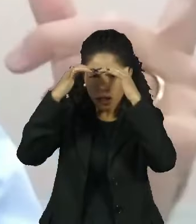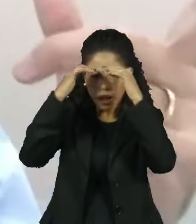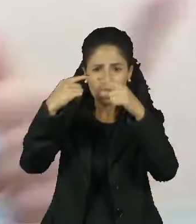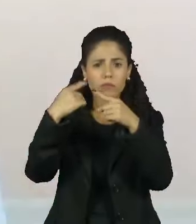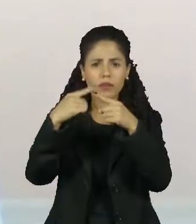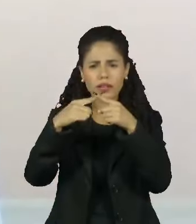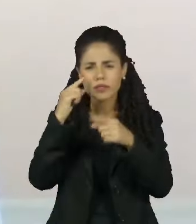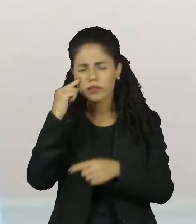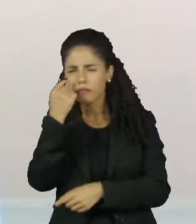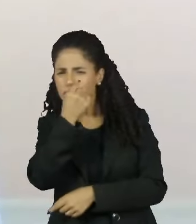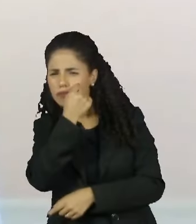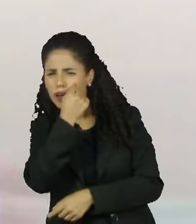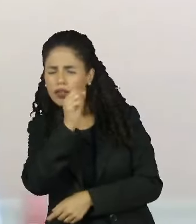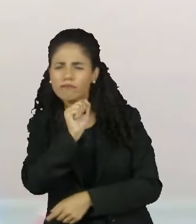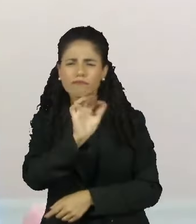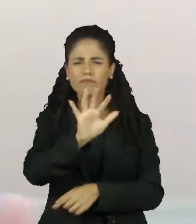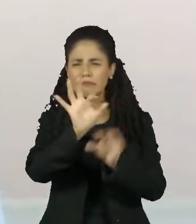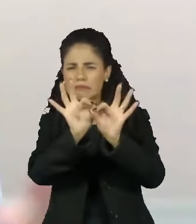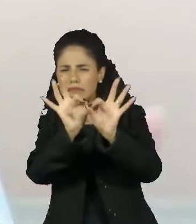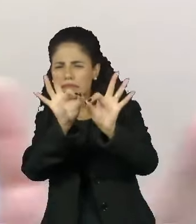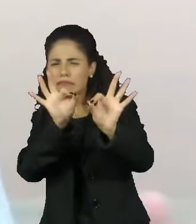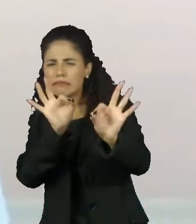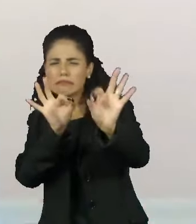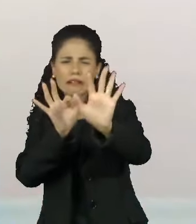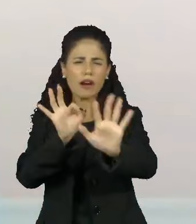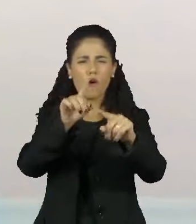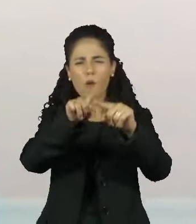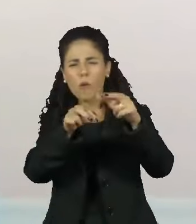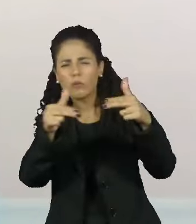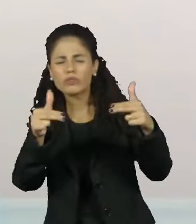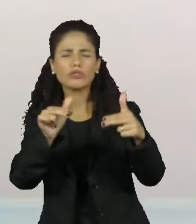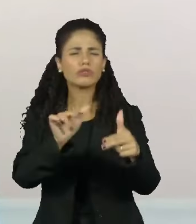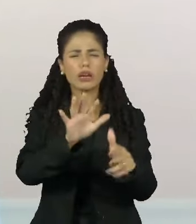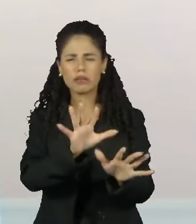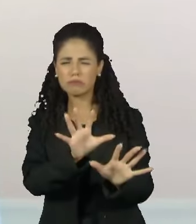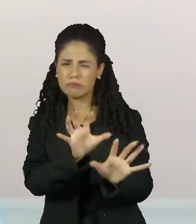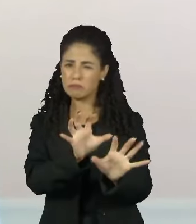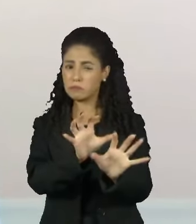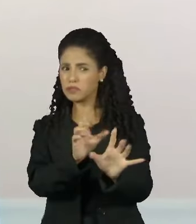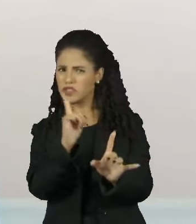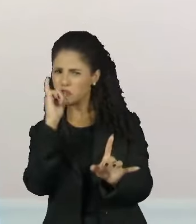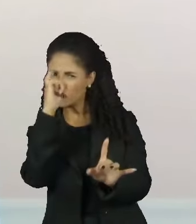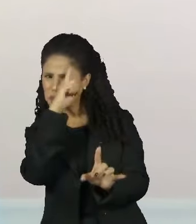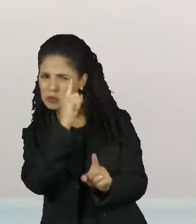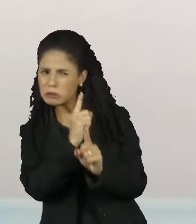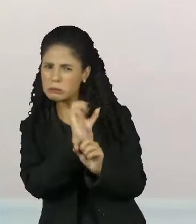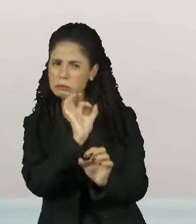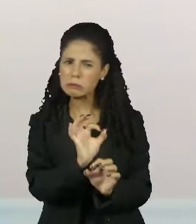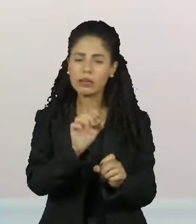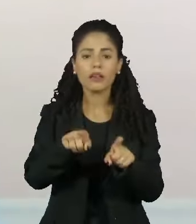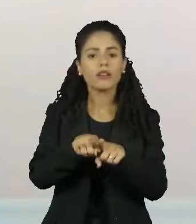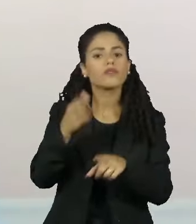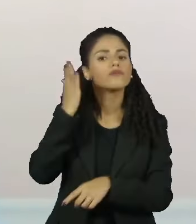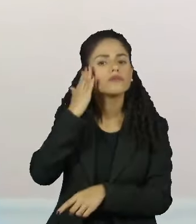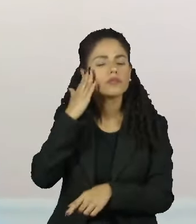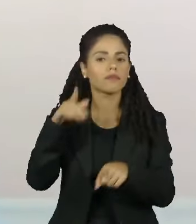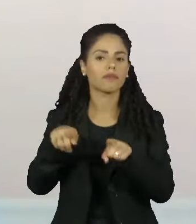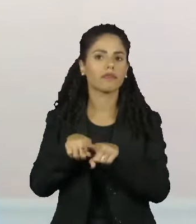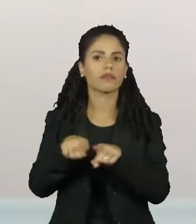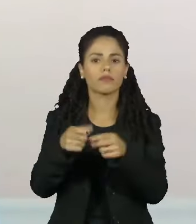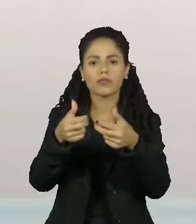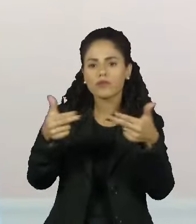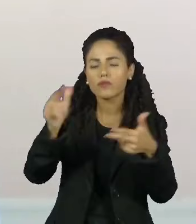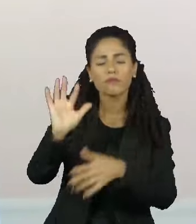alteração visual, de identificação de objetos no campo visual, de ter a noção da profundidade, que é o